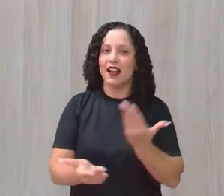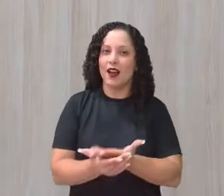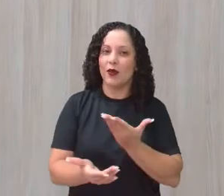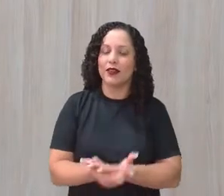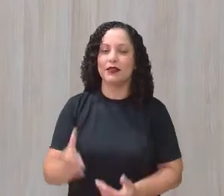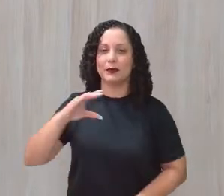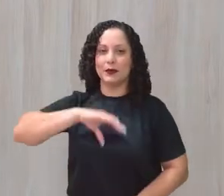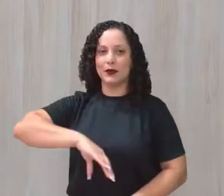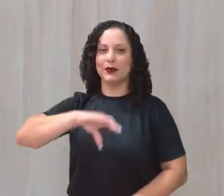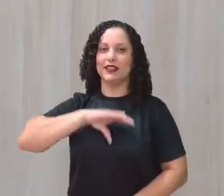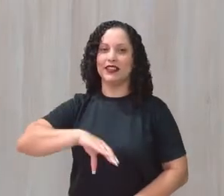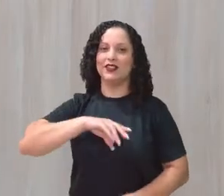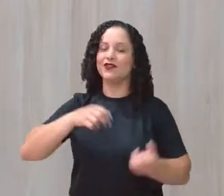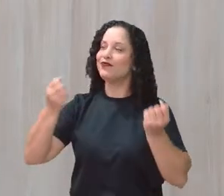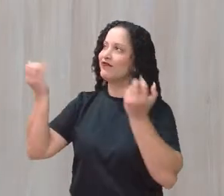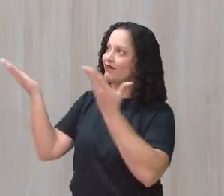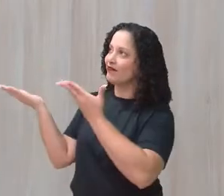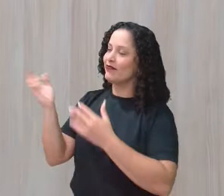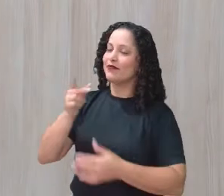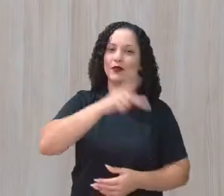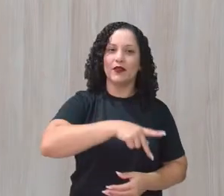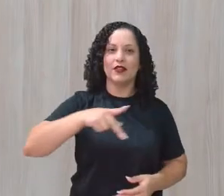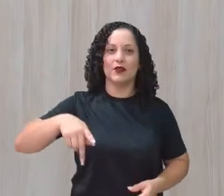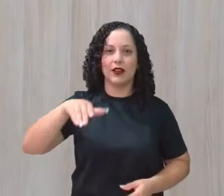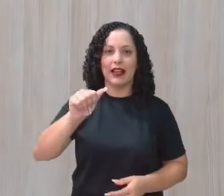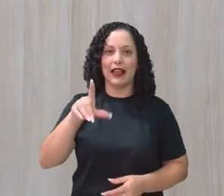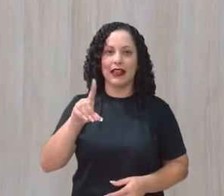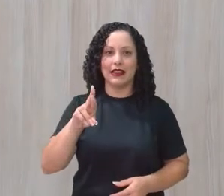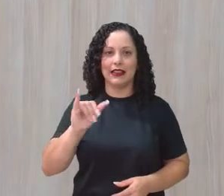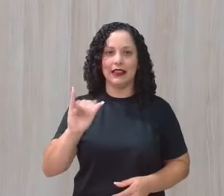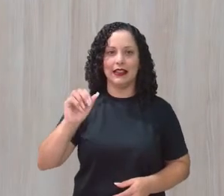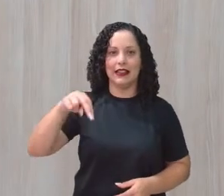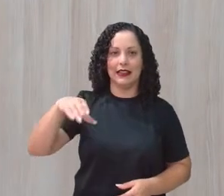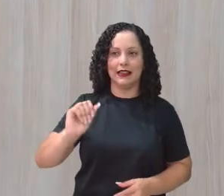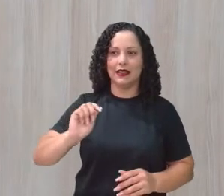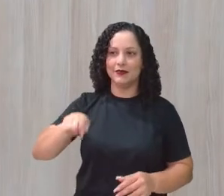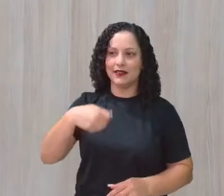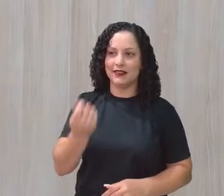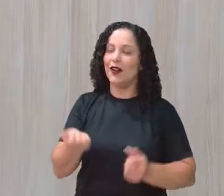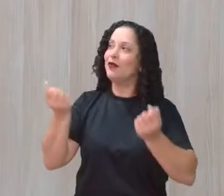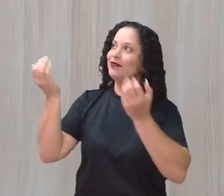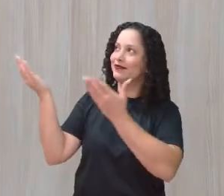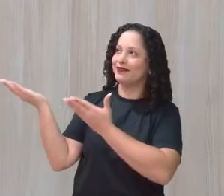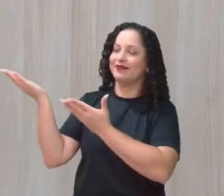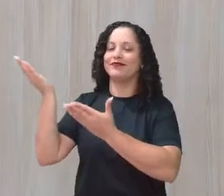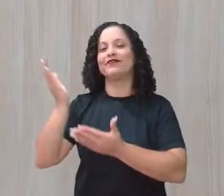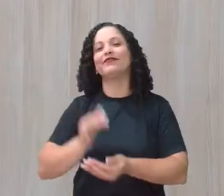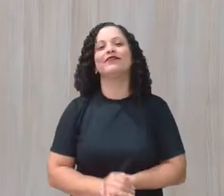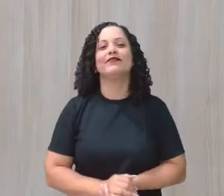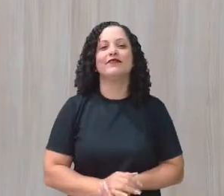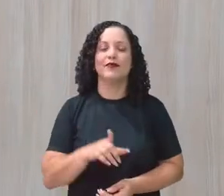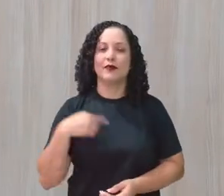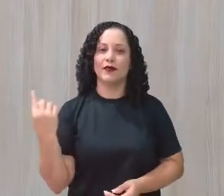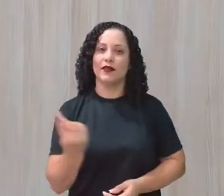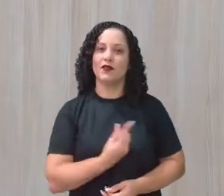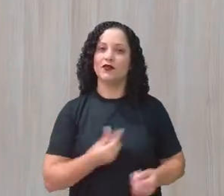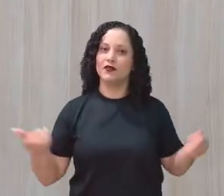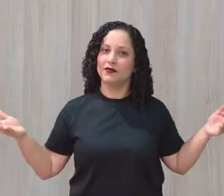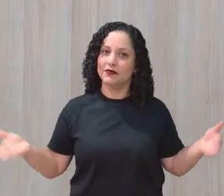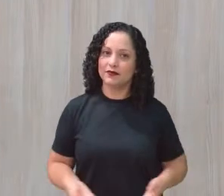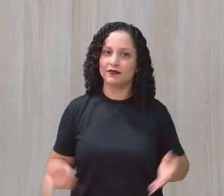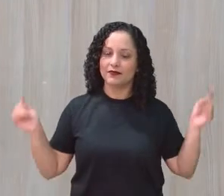língua portuguesa. Eu sou a professora Adriana Maria e este é o meu sinal. Nós estamos aqui, não